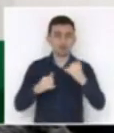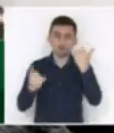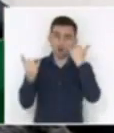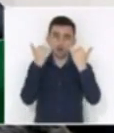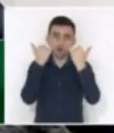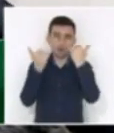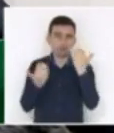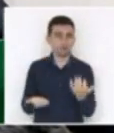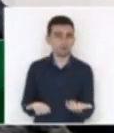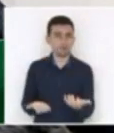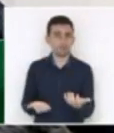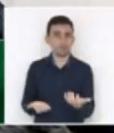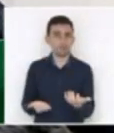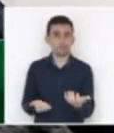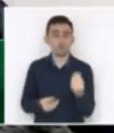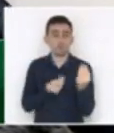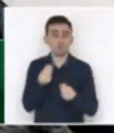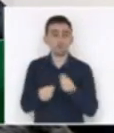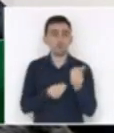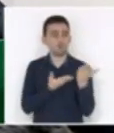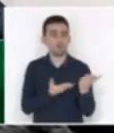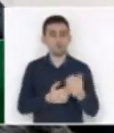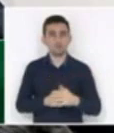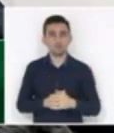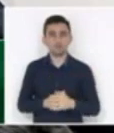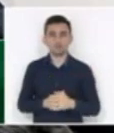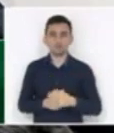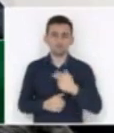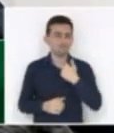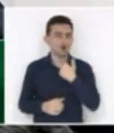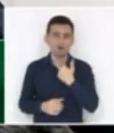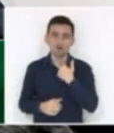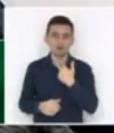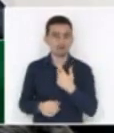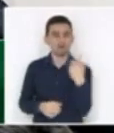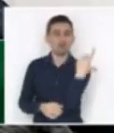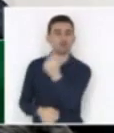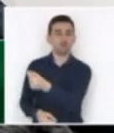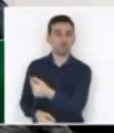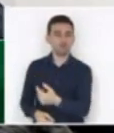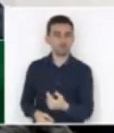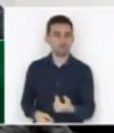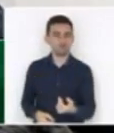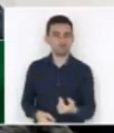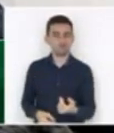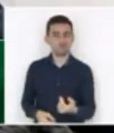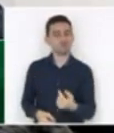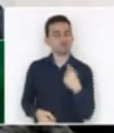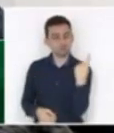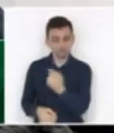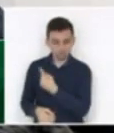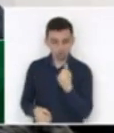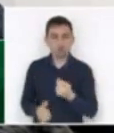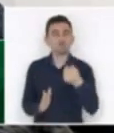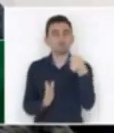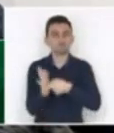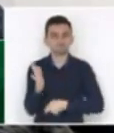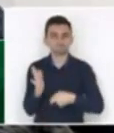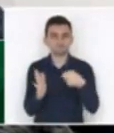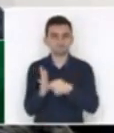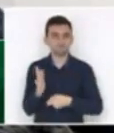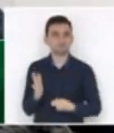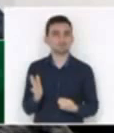dar satisfações. Não adianta correr. A gente vai continuar cobrando.